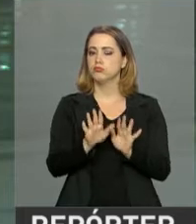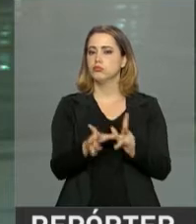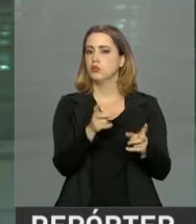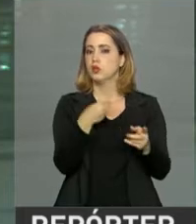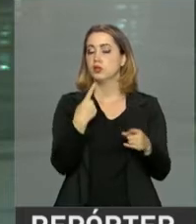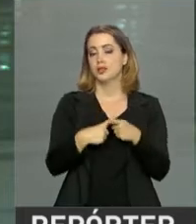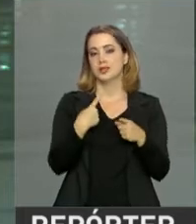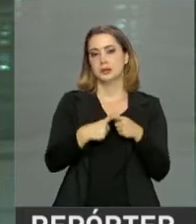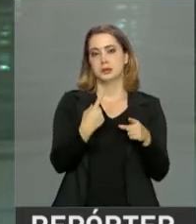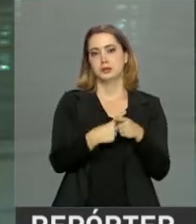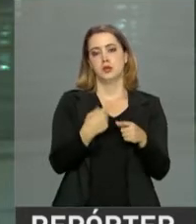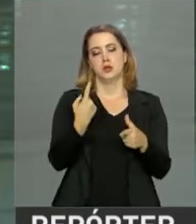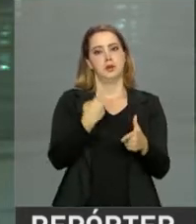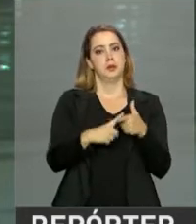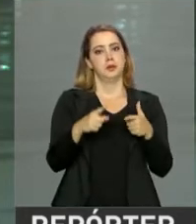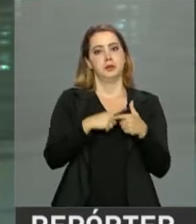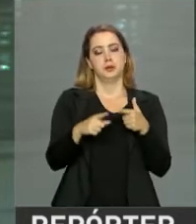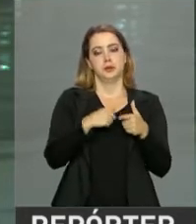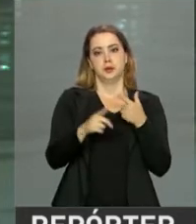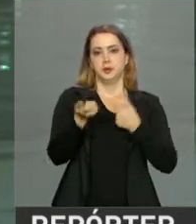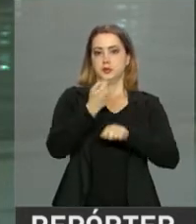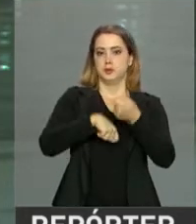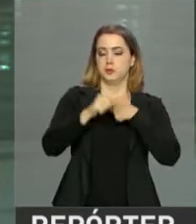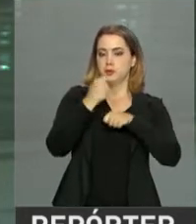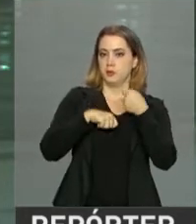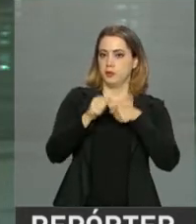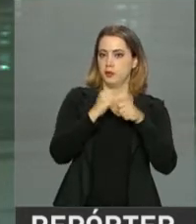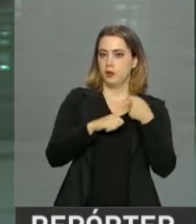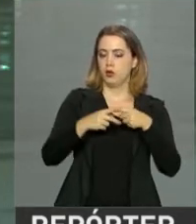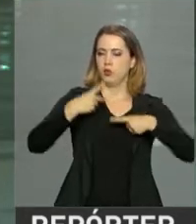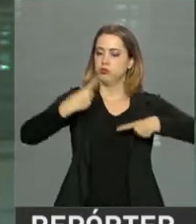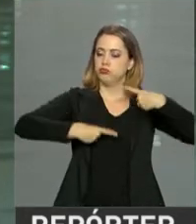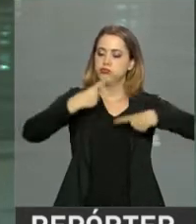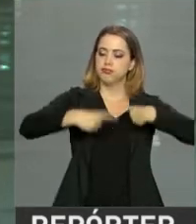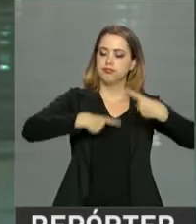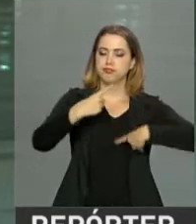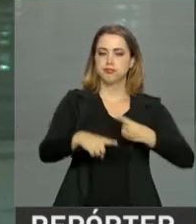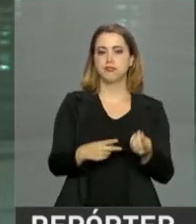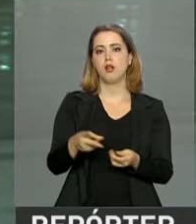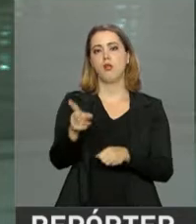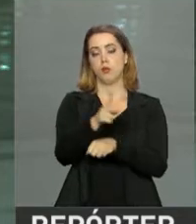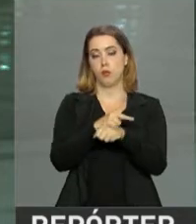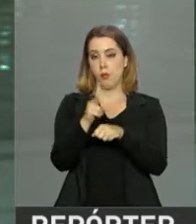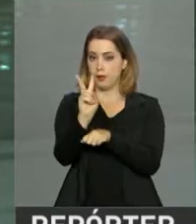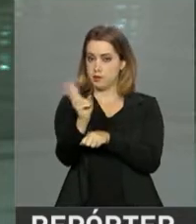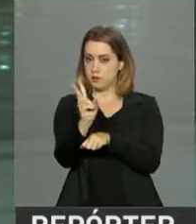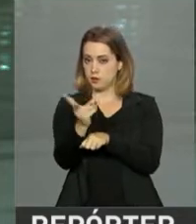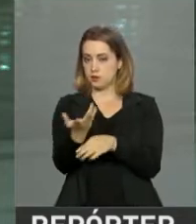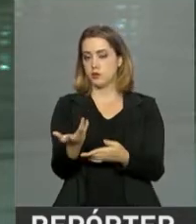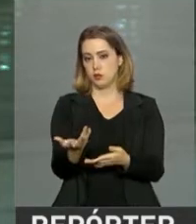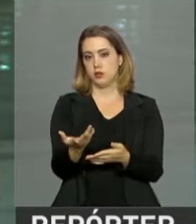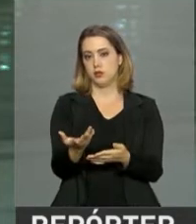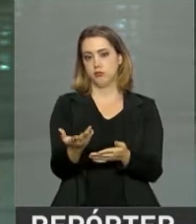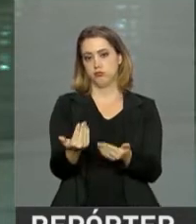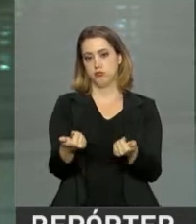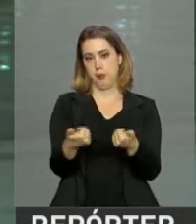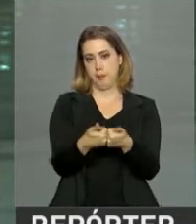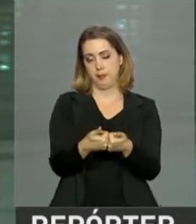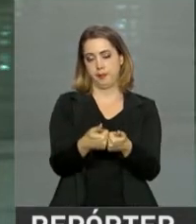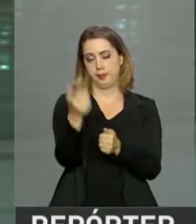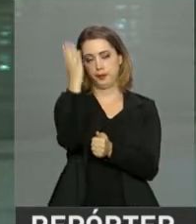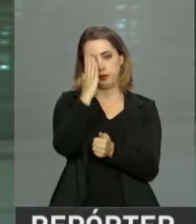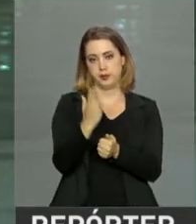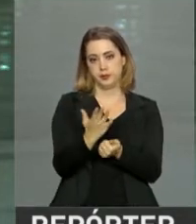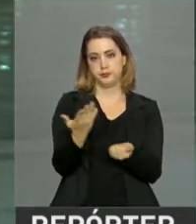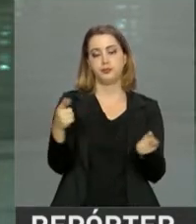agravamento da crise econômica e política na venezuela o ministro alexandre de moraes também disse que nesta semana funcionários